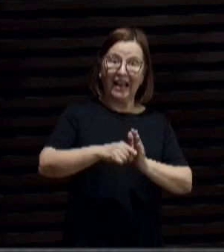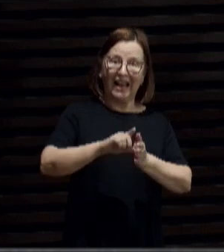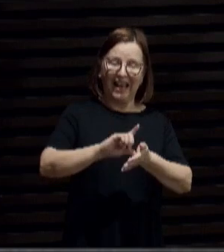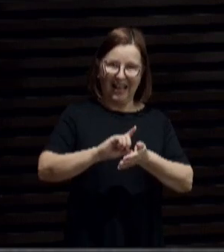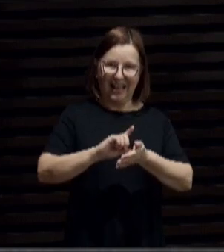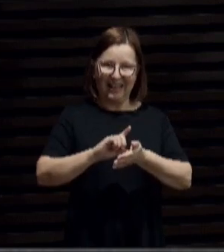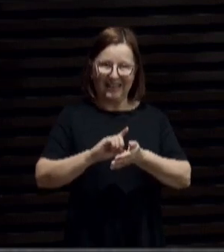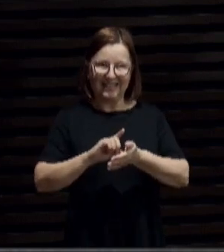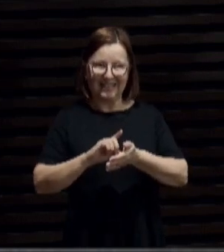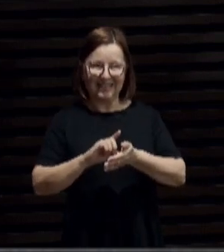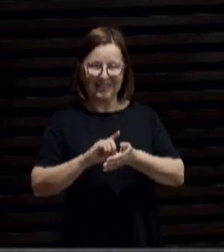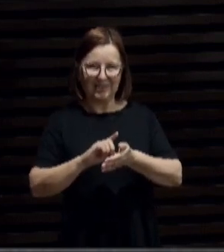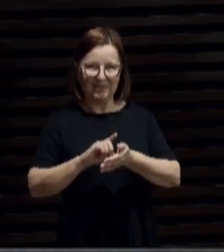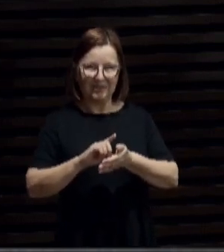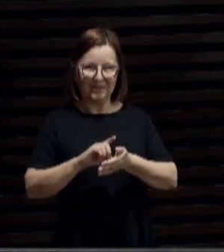as coisas dele mesmo.